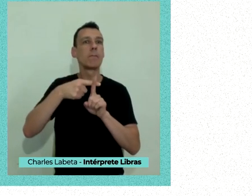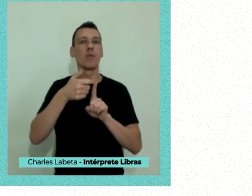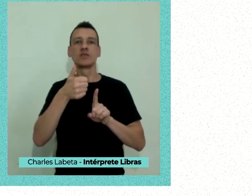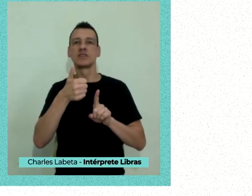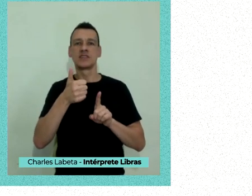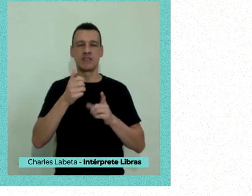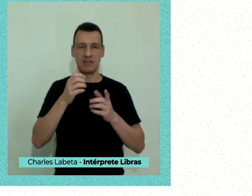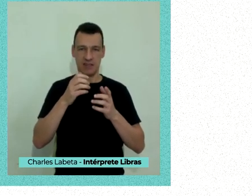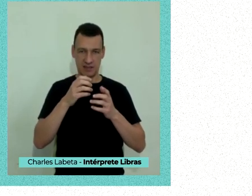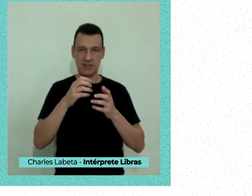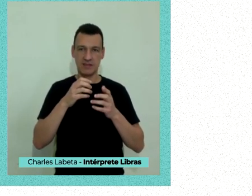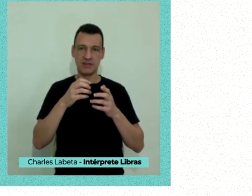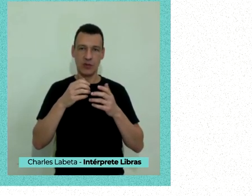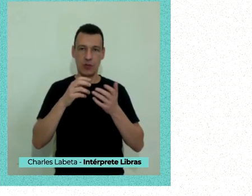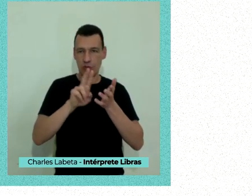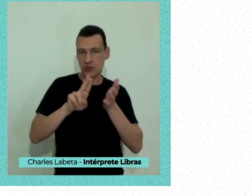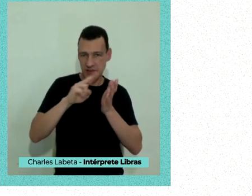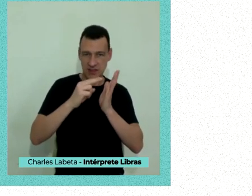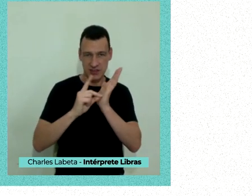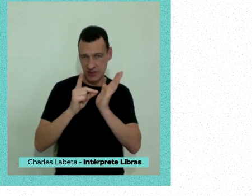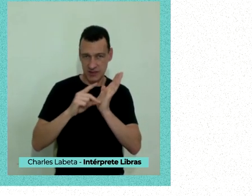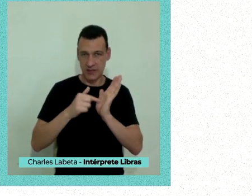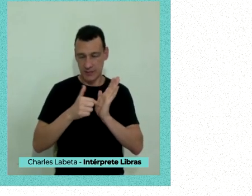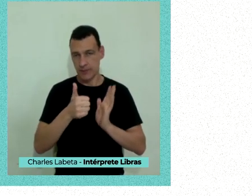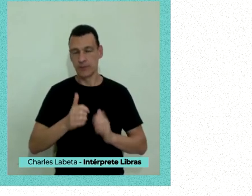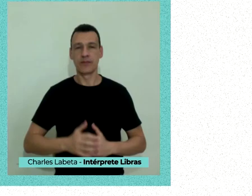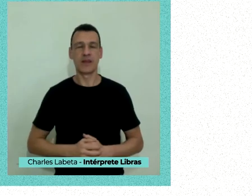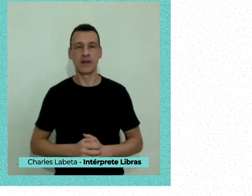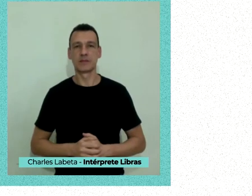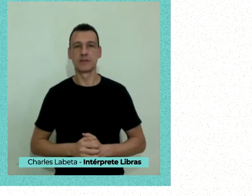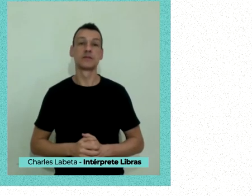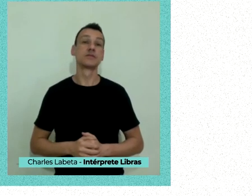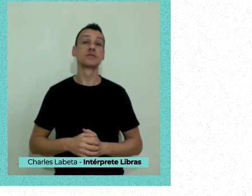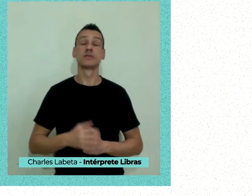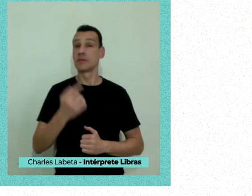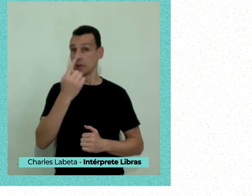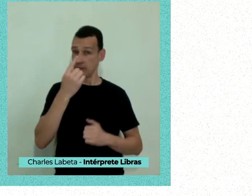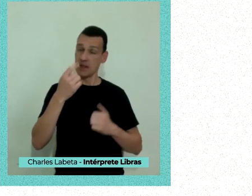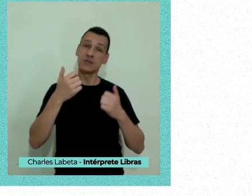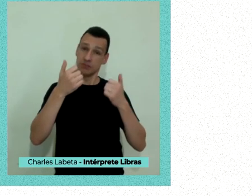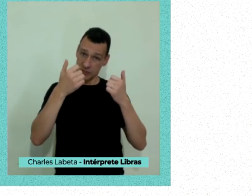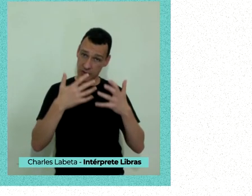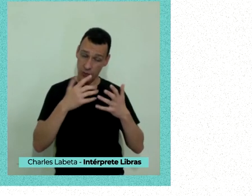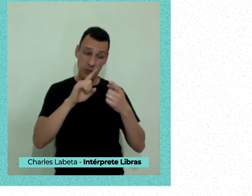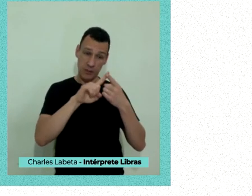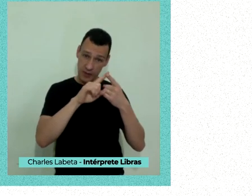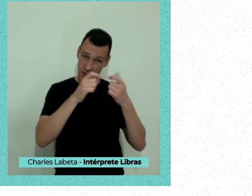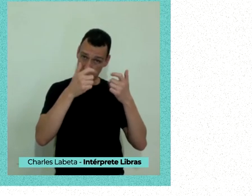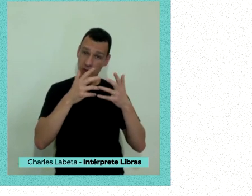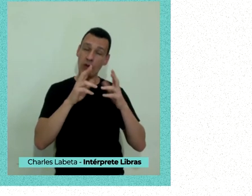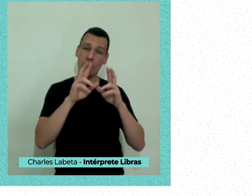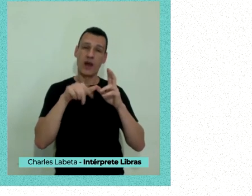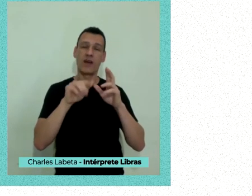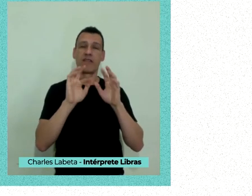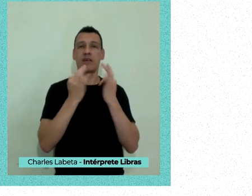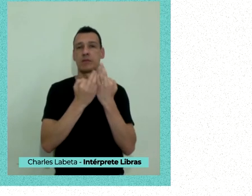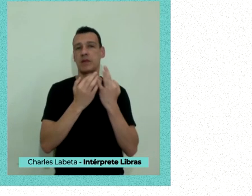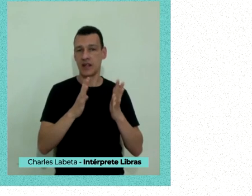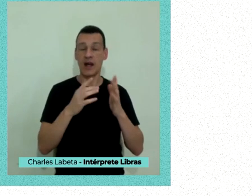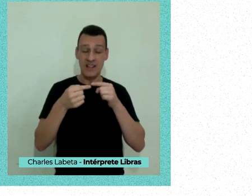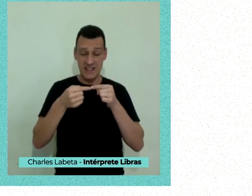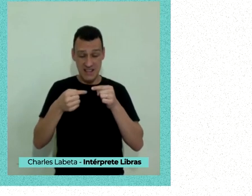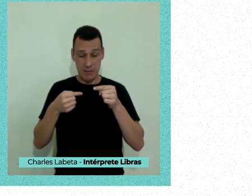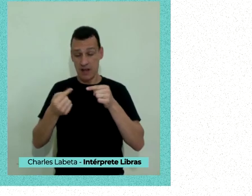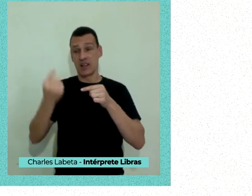digital. No primeiro bloco, falamos sobre o papel da família. Na semana passada, nós